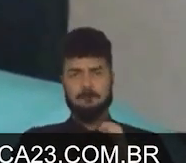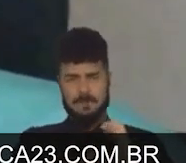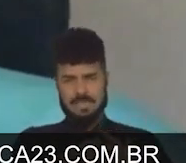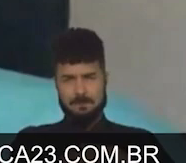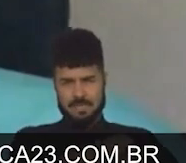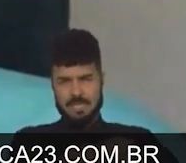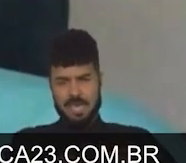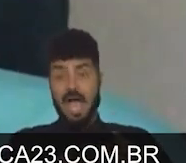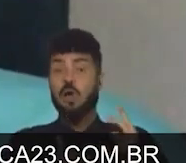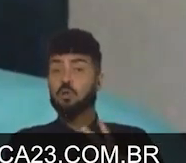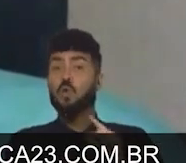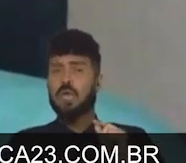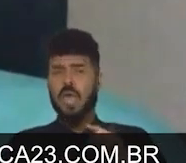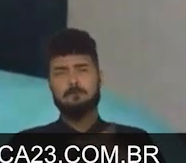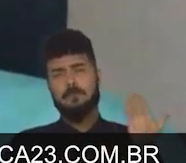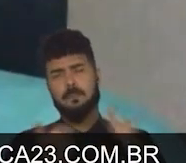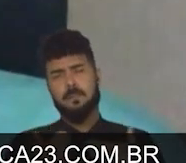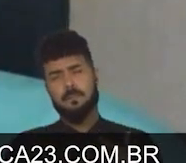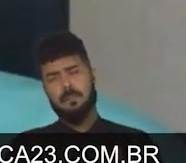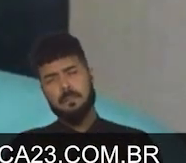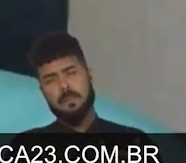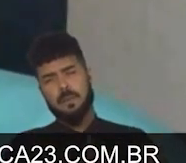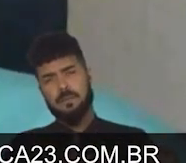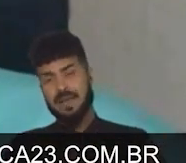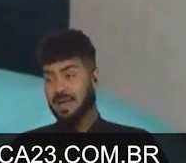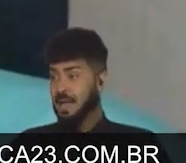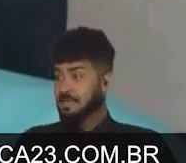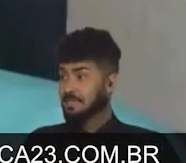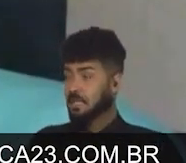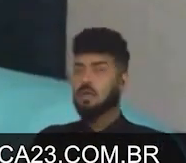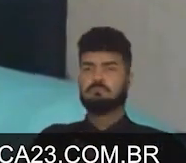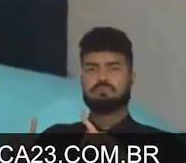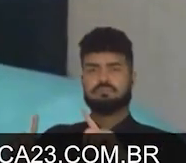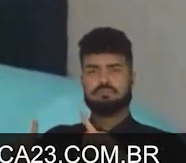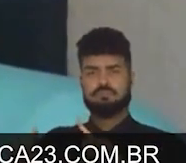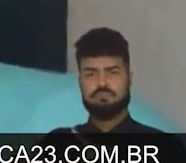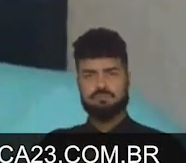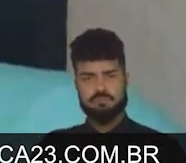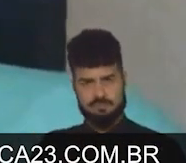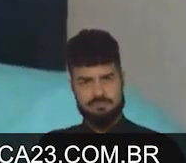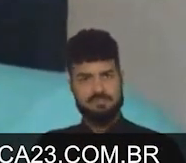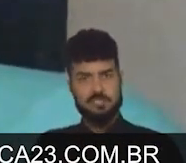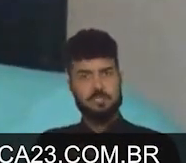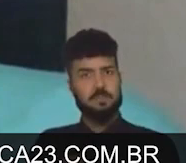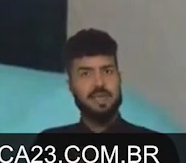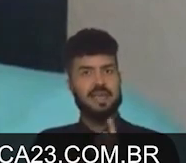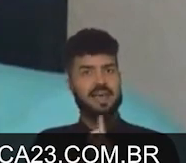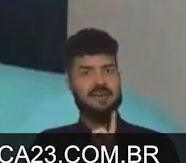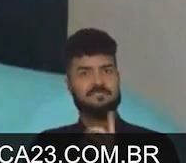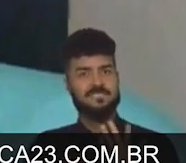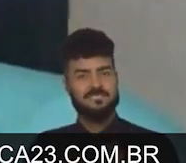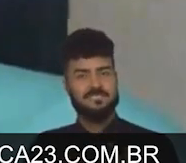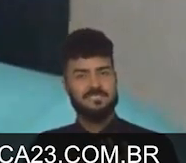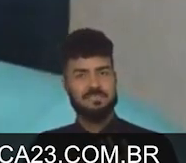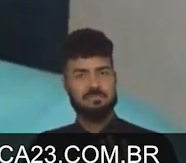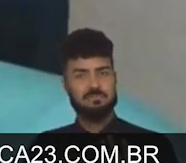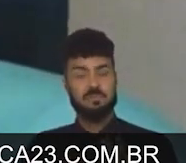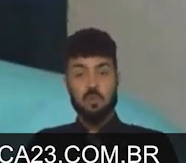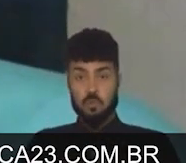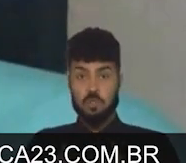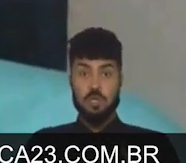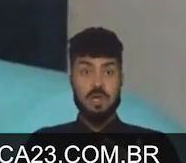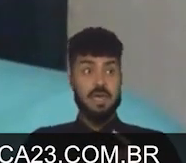aumentasse e a natalidade se reduzisse mais do que a gente esperava. Então, a diminuição